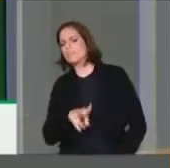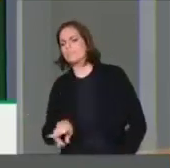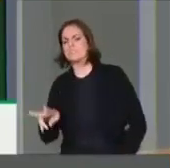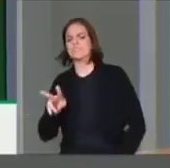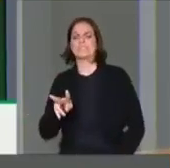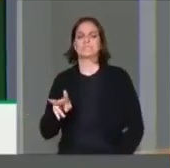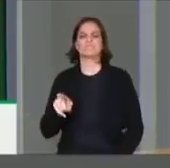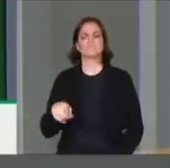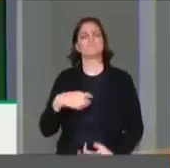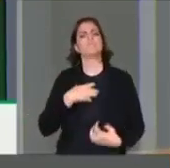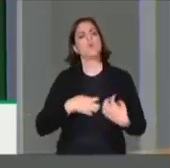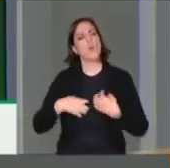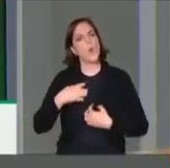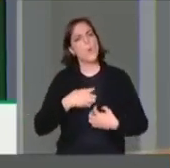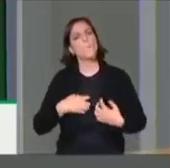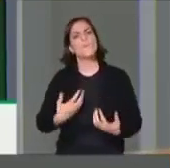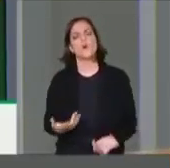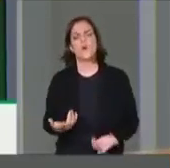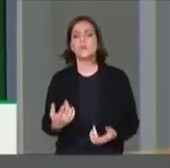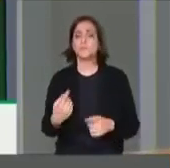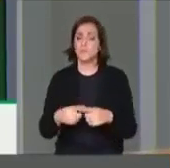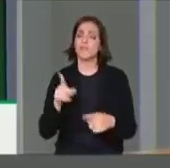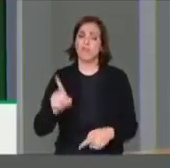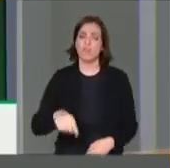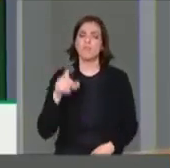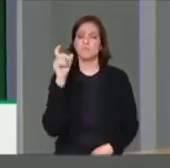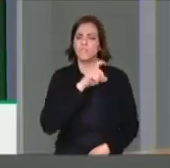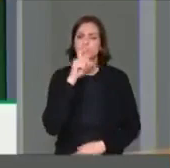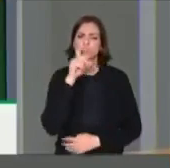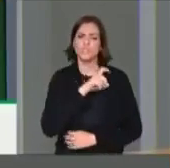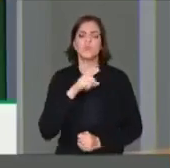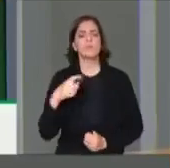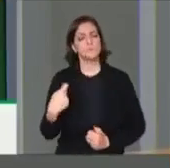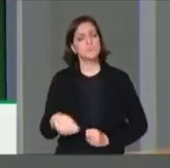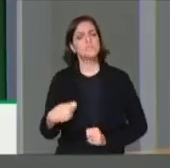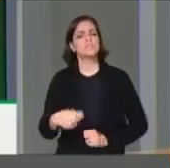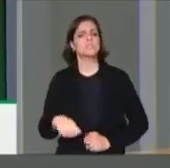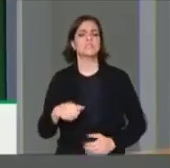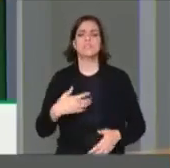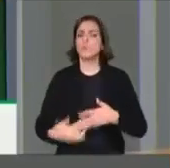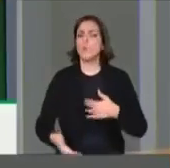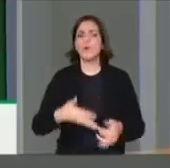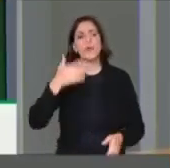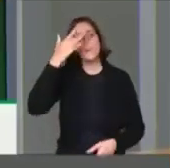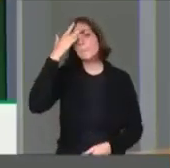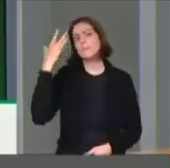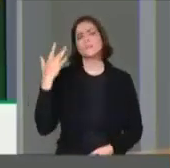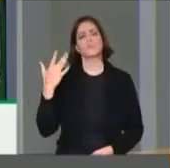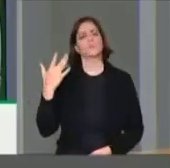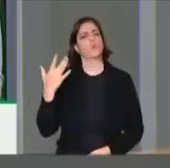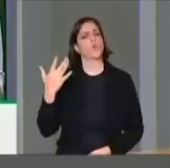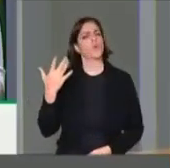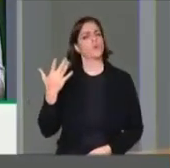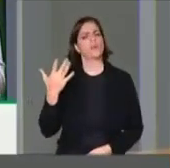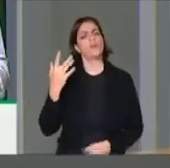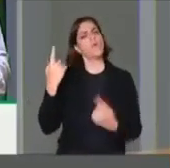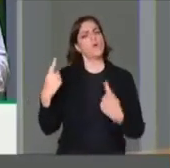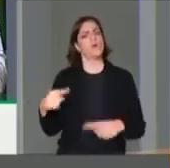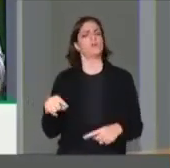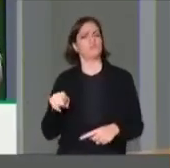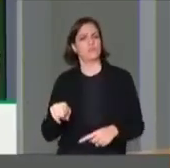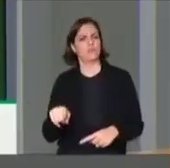é mais que incômoda, ela é mentirosa e merece repúdio por parte de qualquer pessoa que defenda